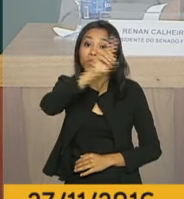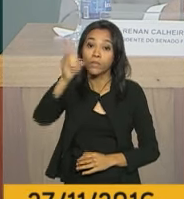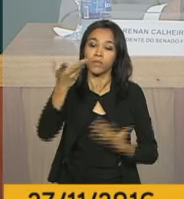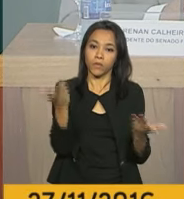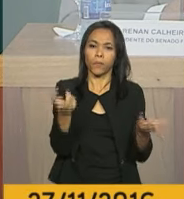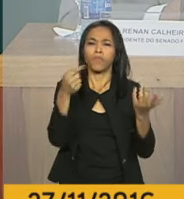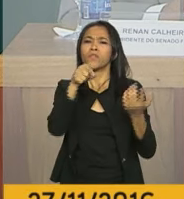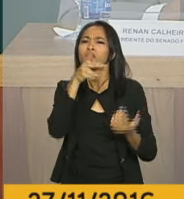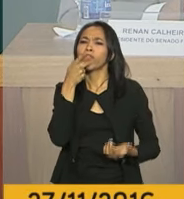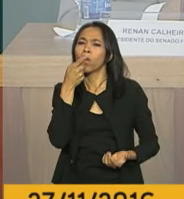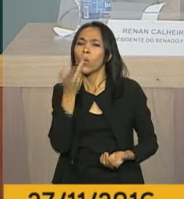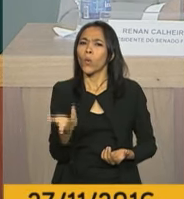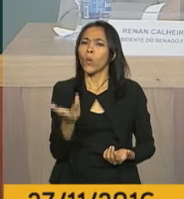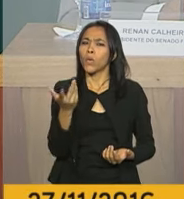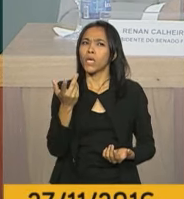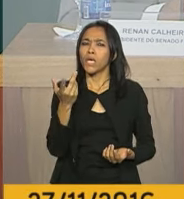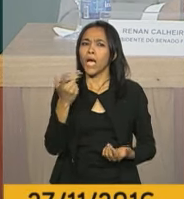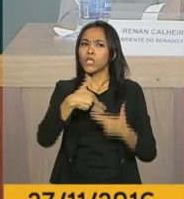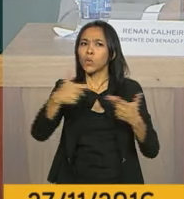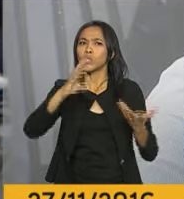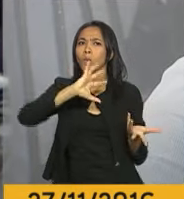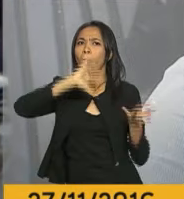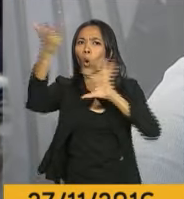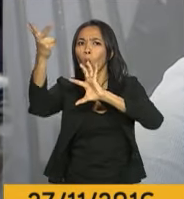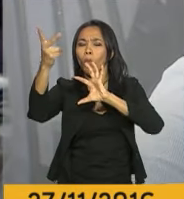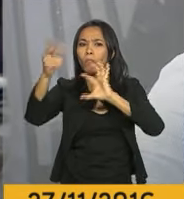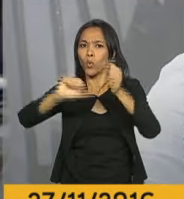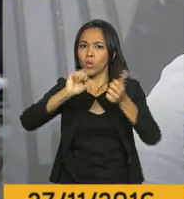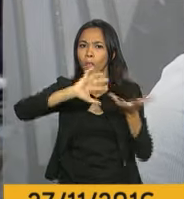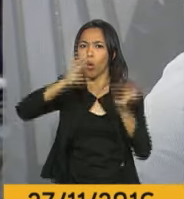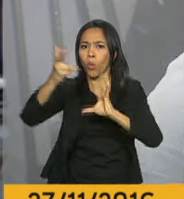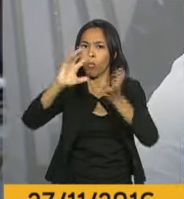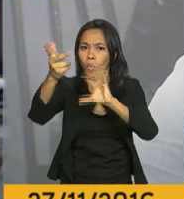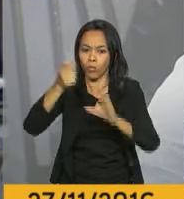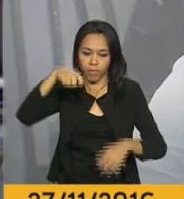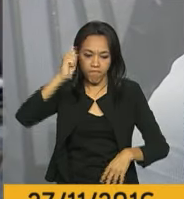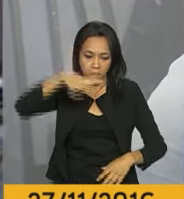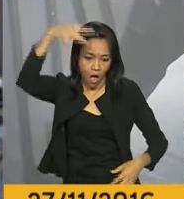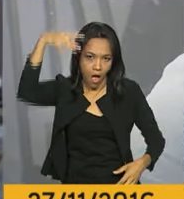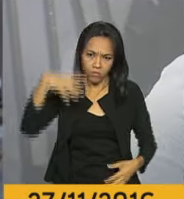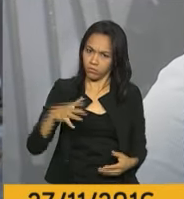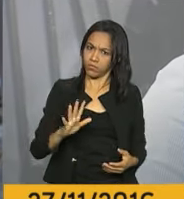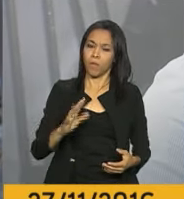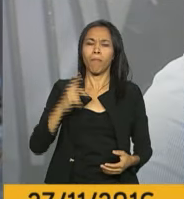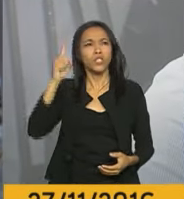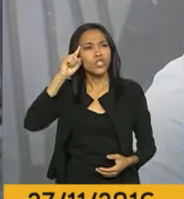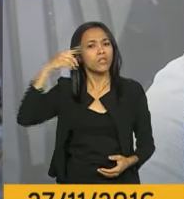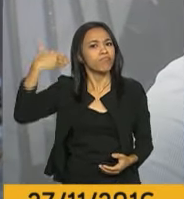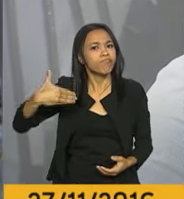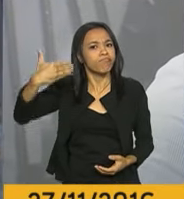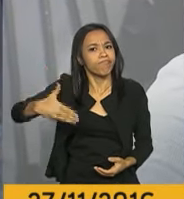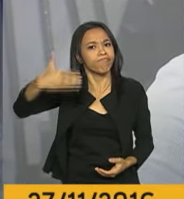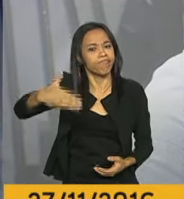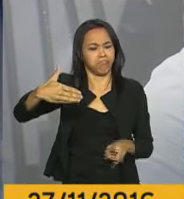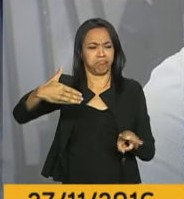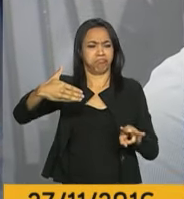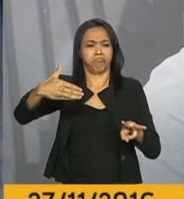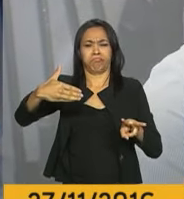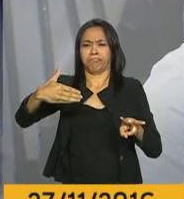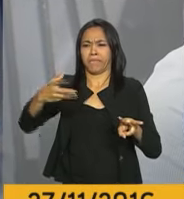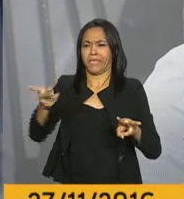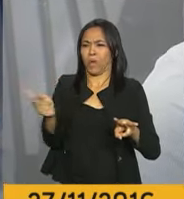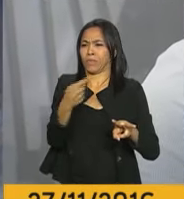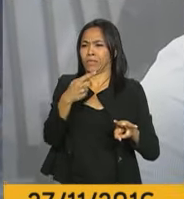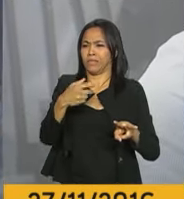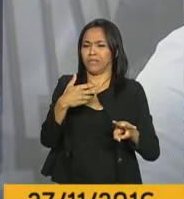que as coisas não mudam de um dia para a noite, não é impasse de mágica, enfim, mas a gente tem visto, dia após dia, um ambiente desfavorável para